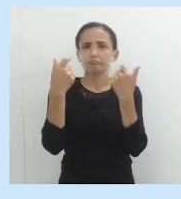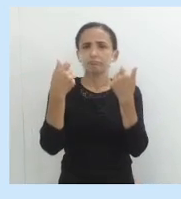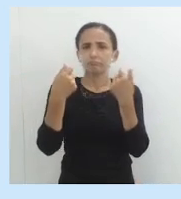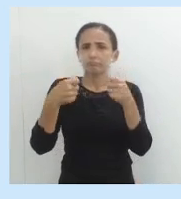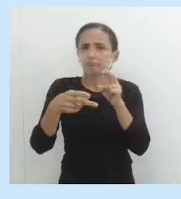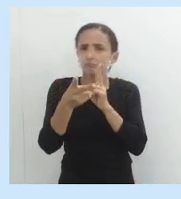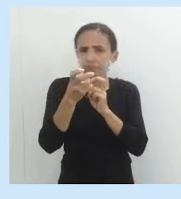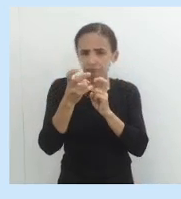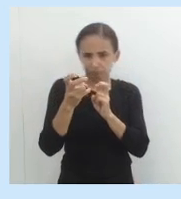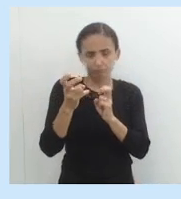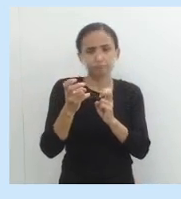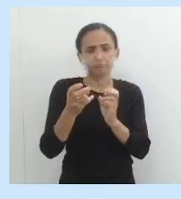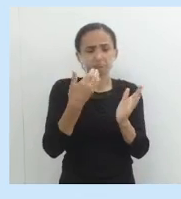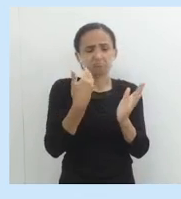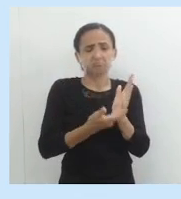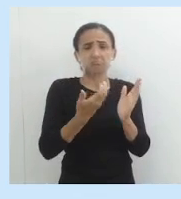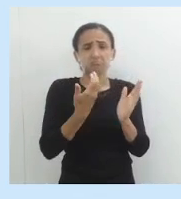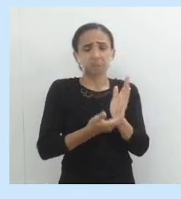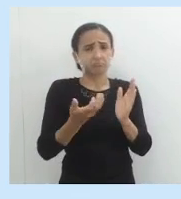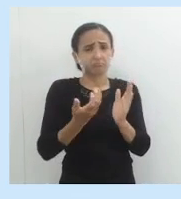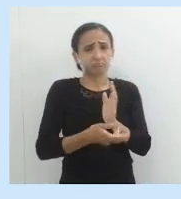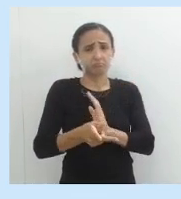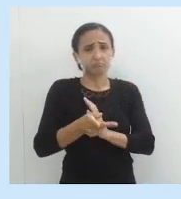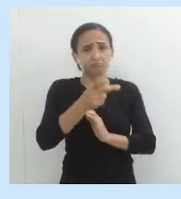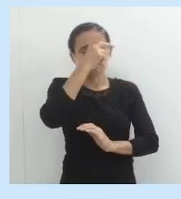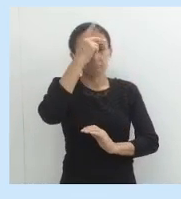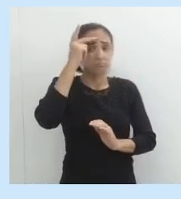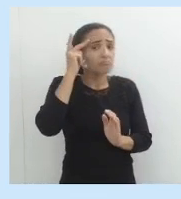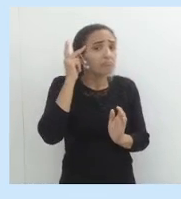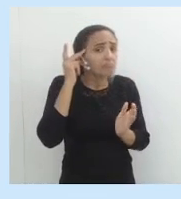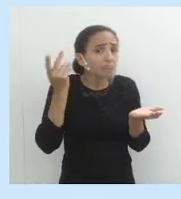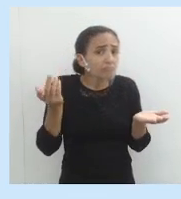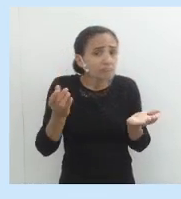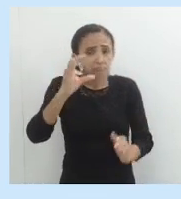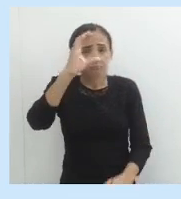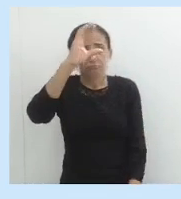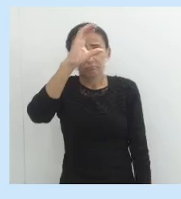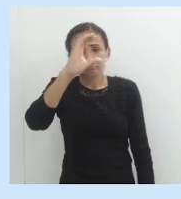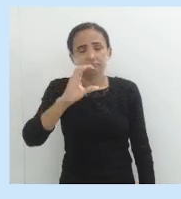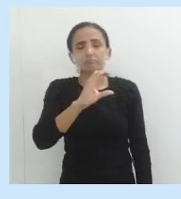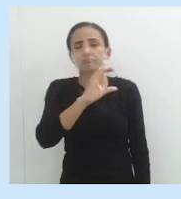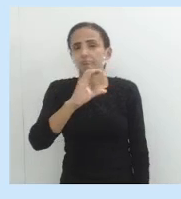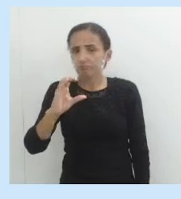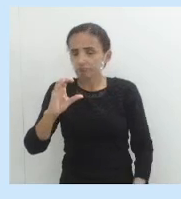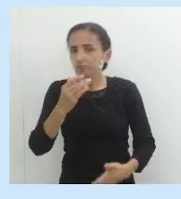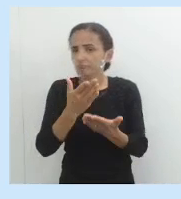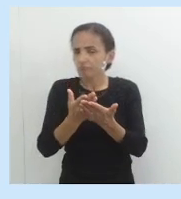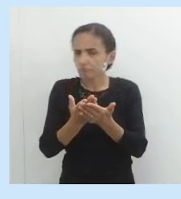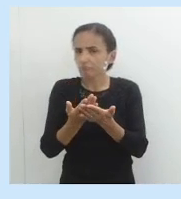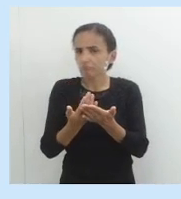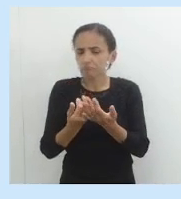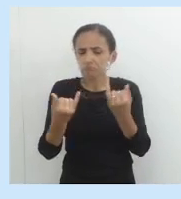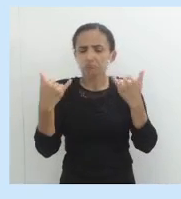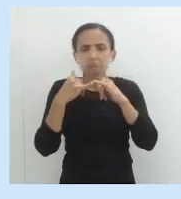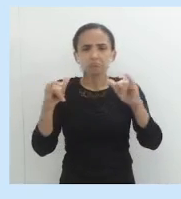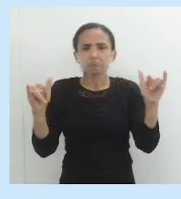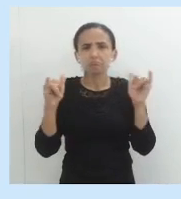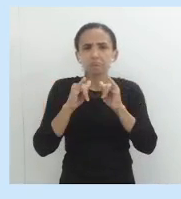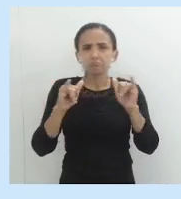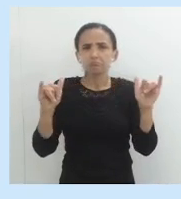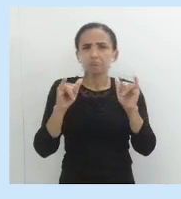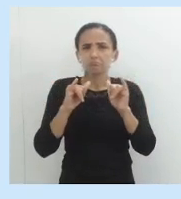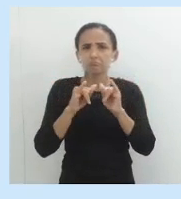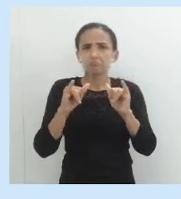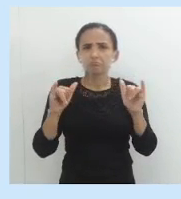muita popularidade, certo? Então, o que a igreja católica fez? Ele difundiu